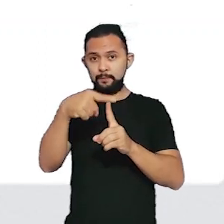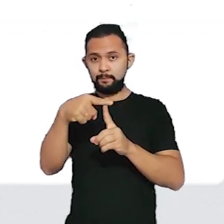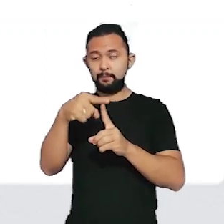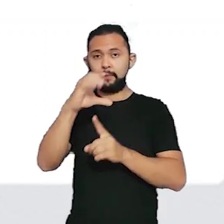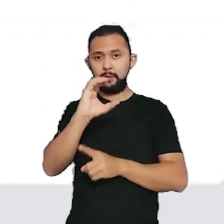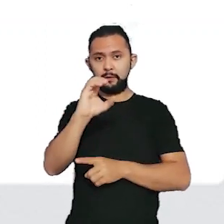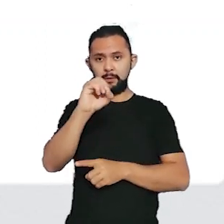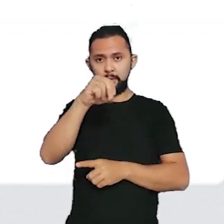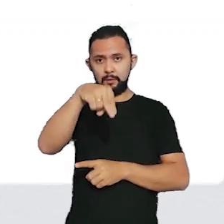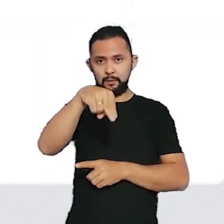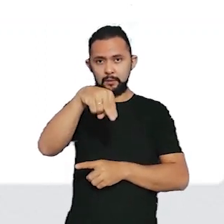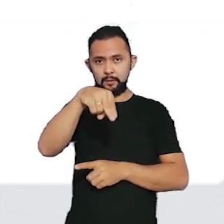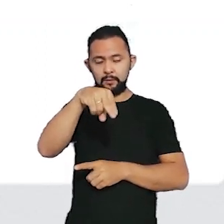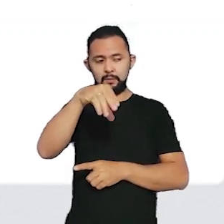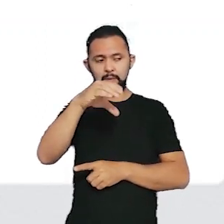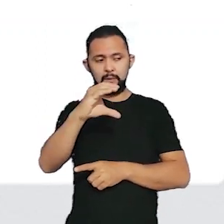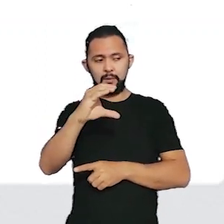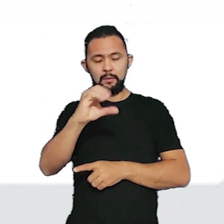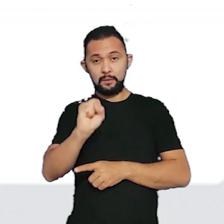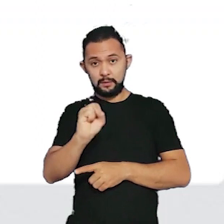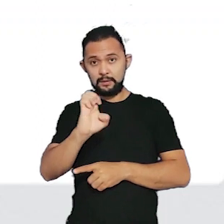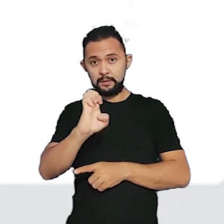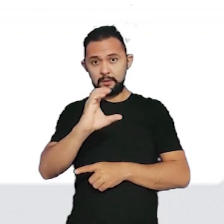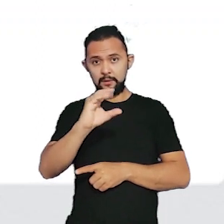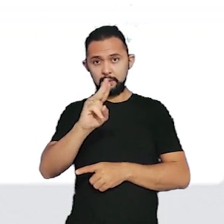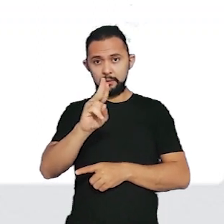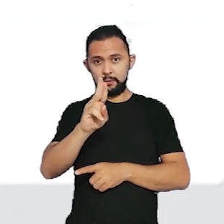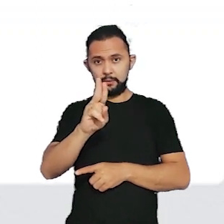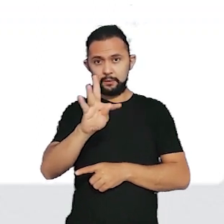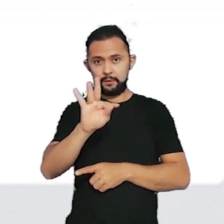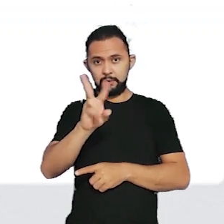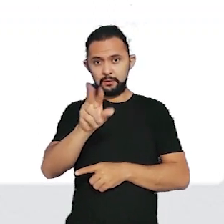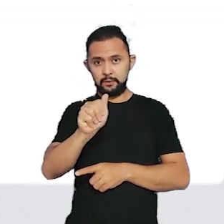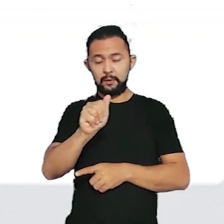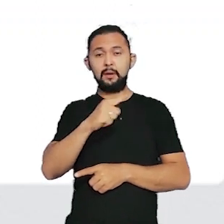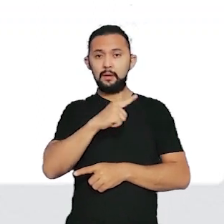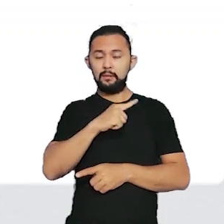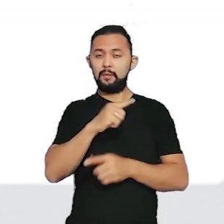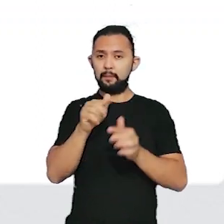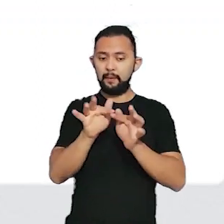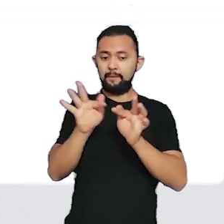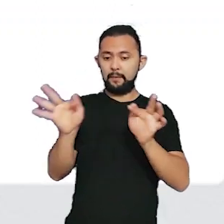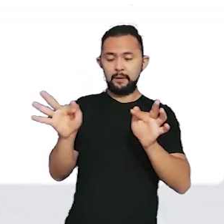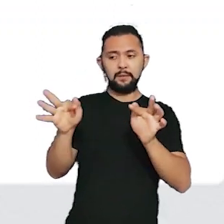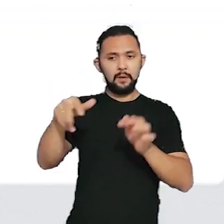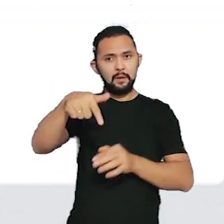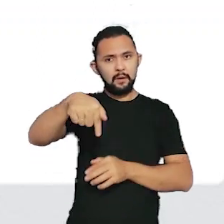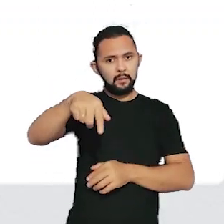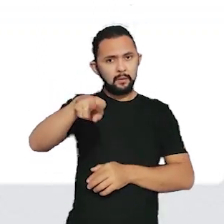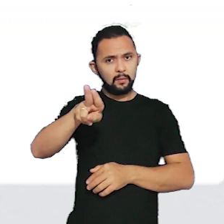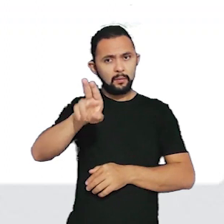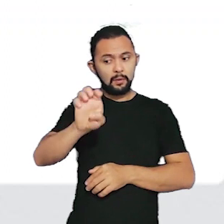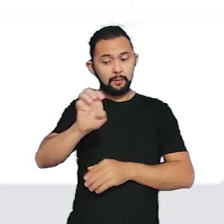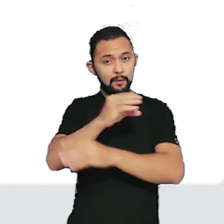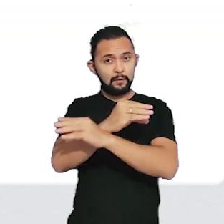consecutivas vai aparecer uma intensidade na oração principal e o que, a conjunção que, tá? A